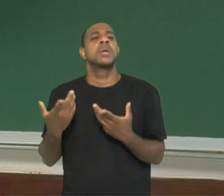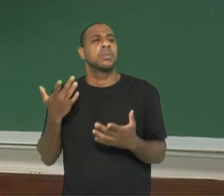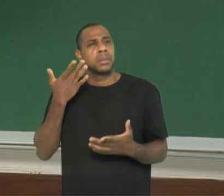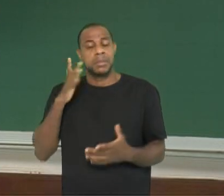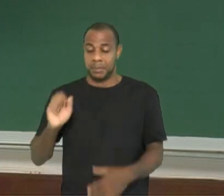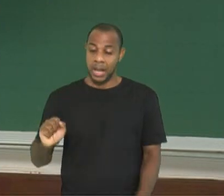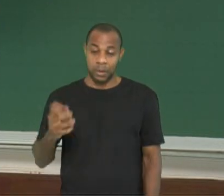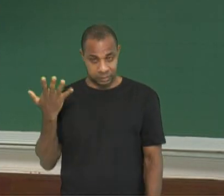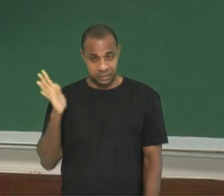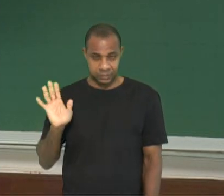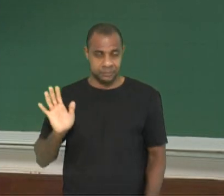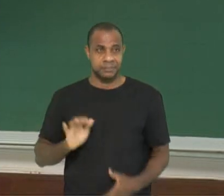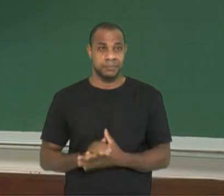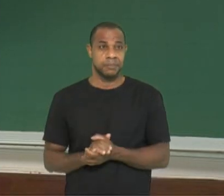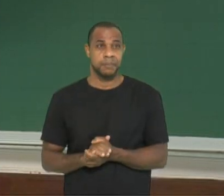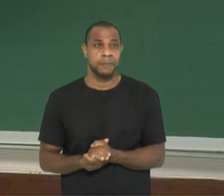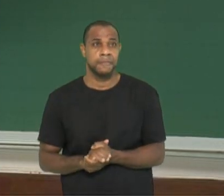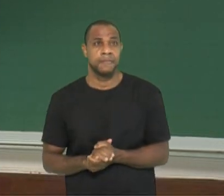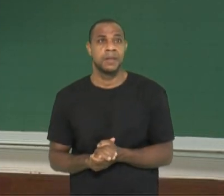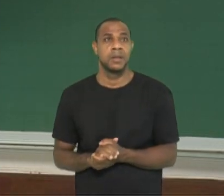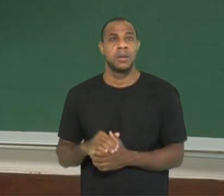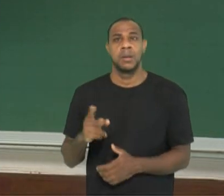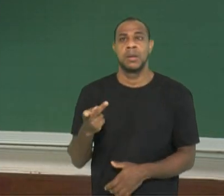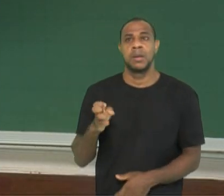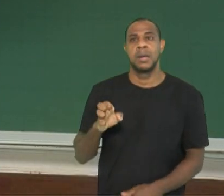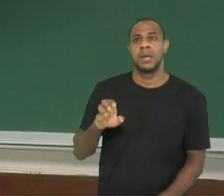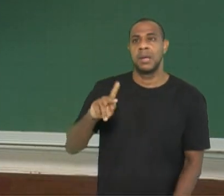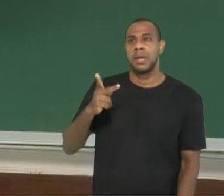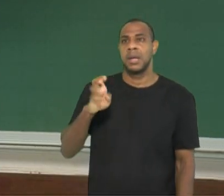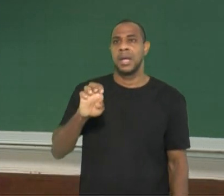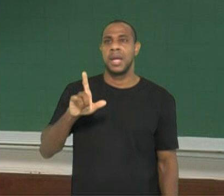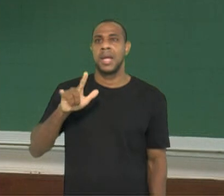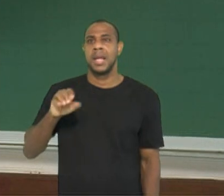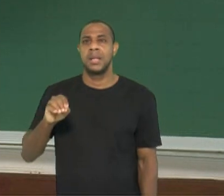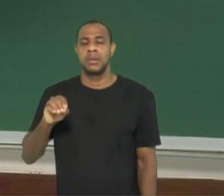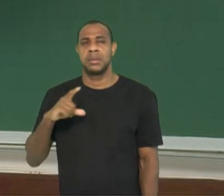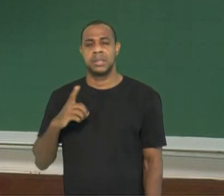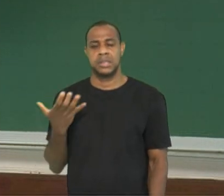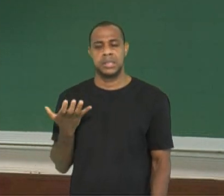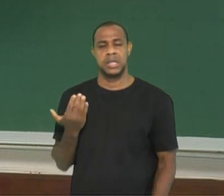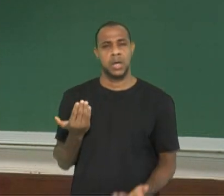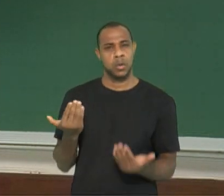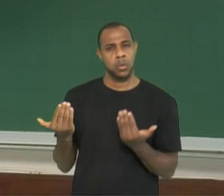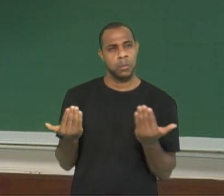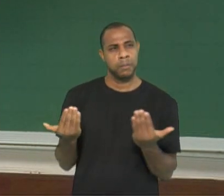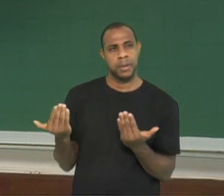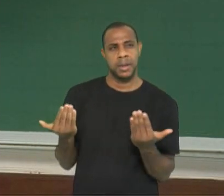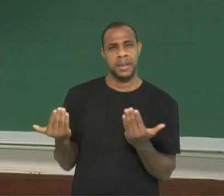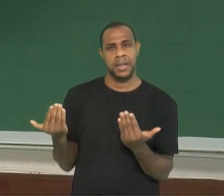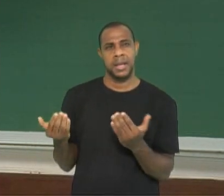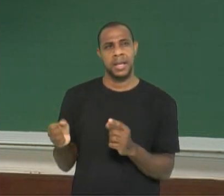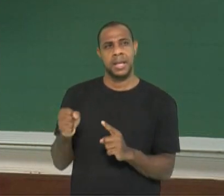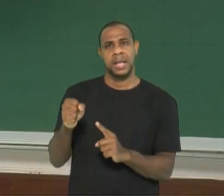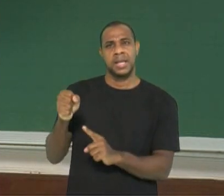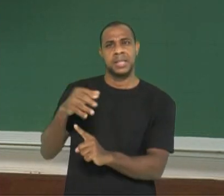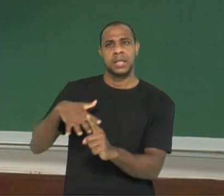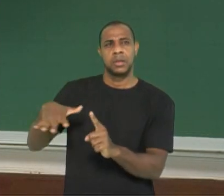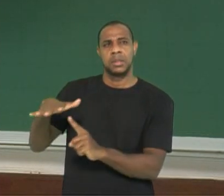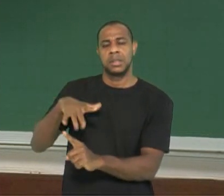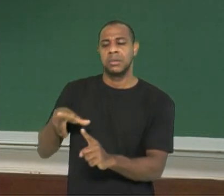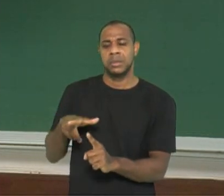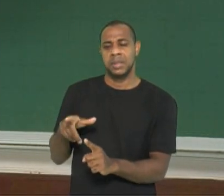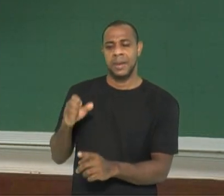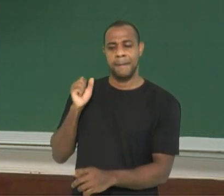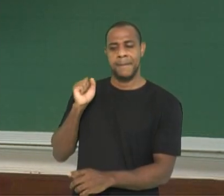aconteceu. E o Hélio, ele quis fazer um comparativo da sociedade matando o